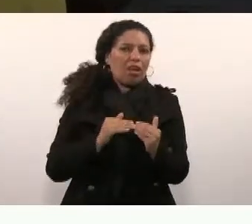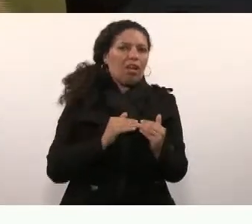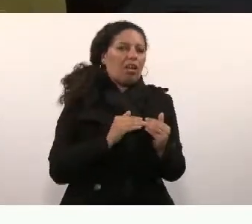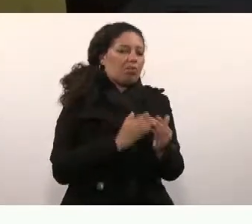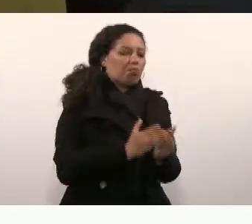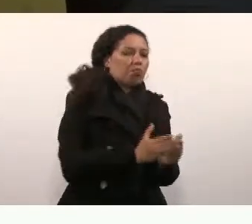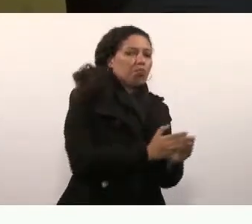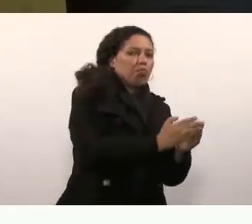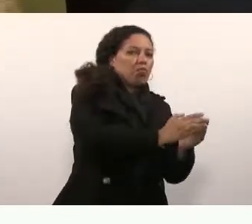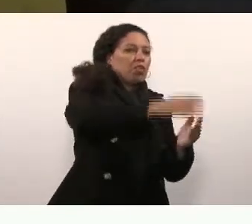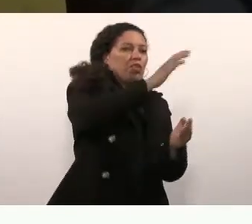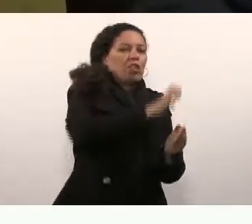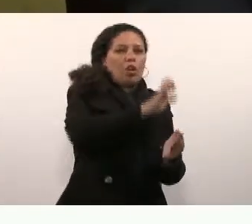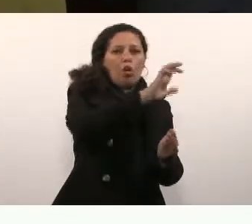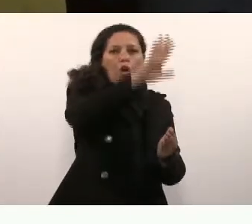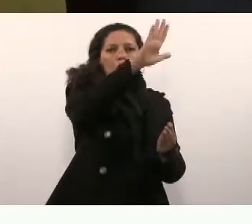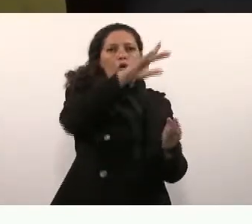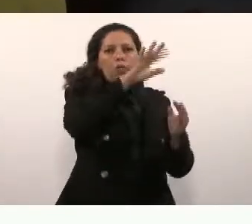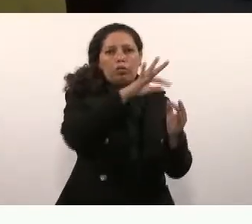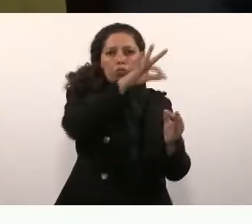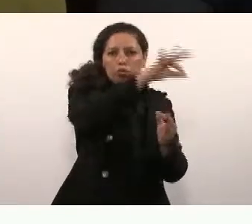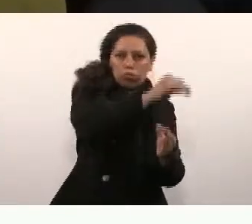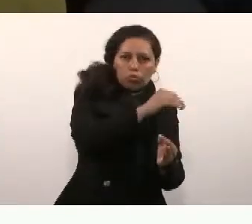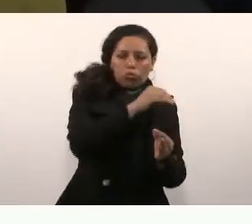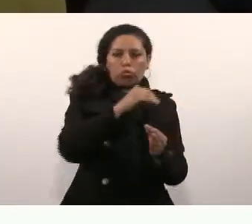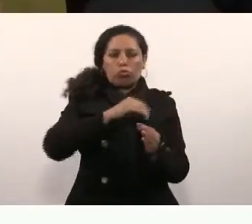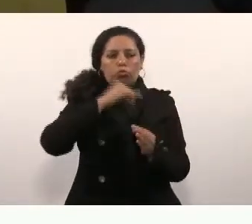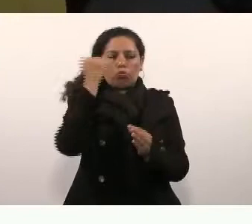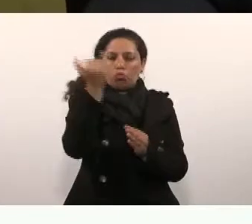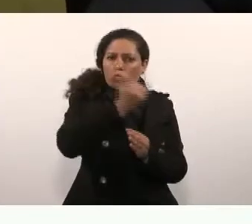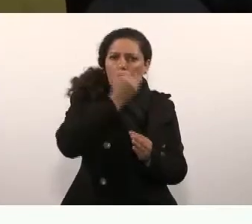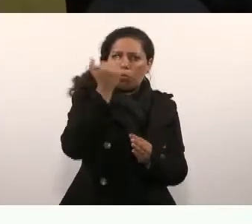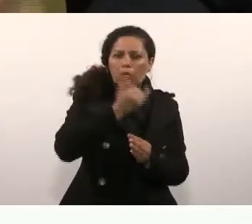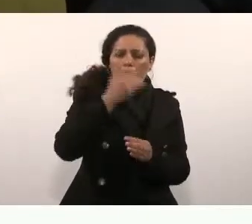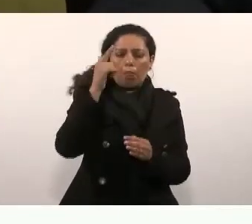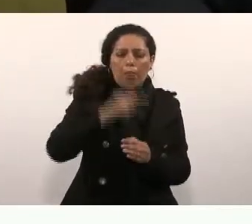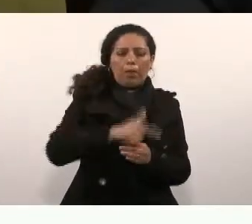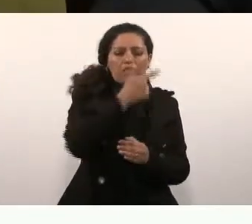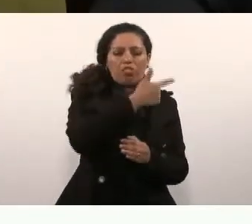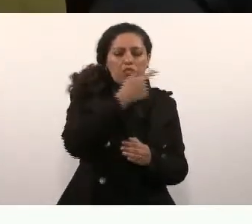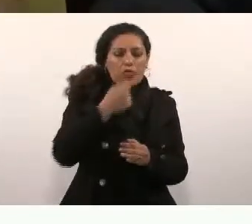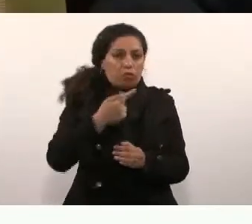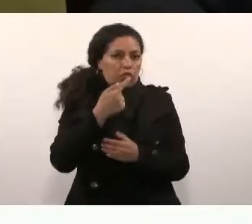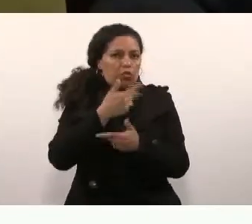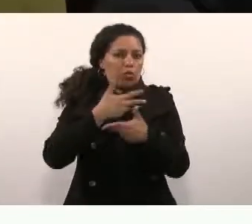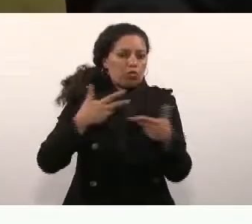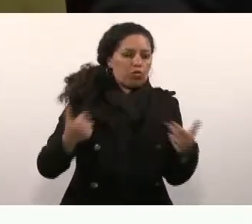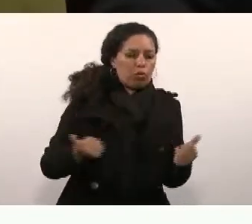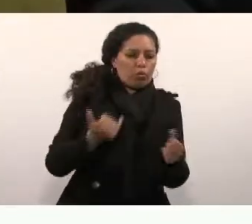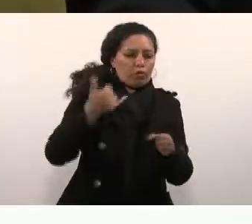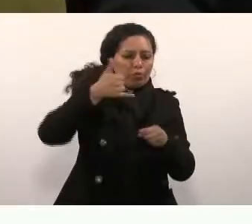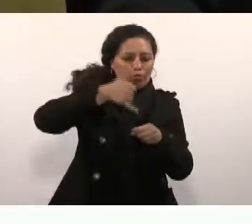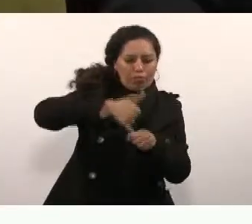são associados a portos europeus de altíssima tecnologia, já faz mais de 27 operações de